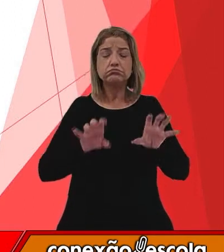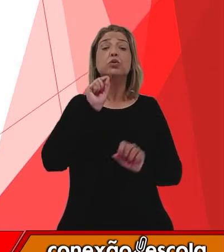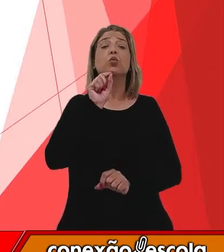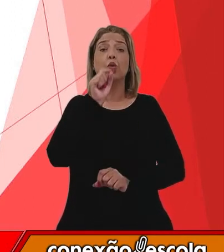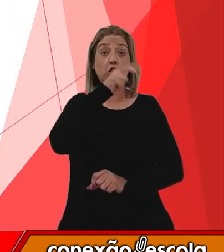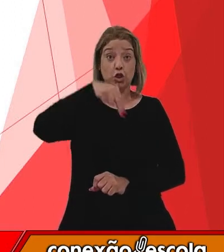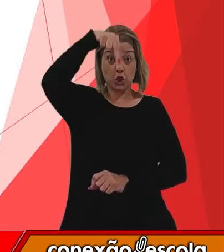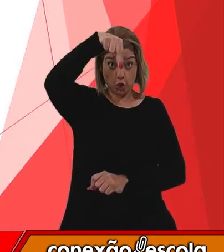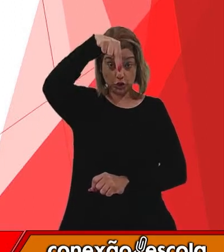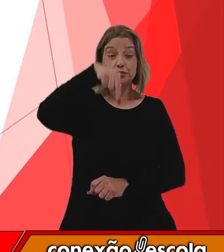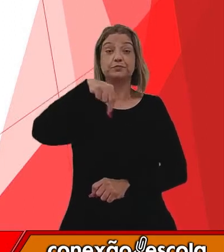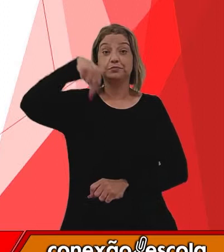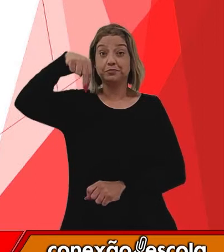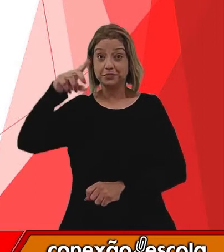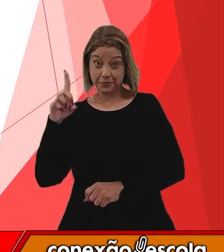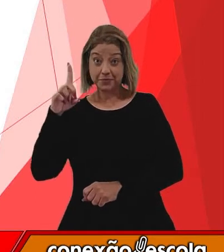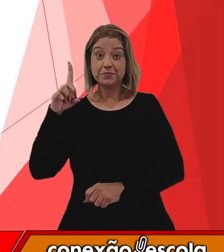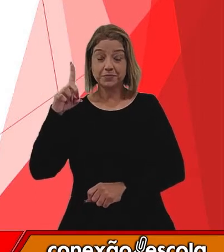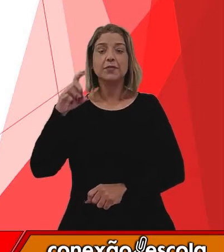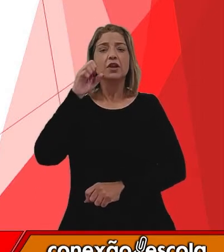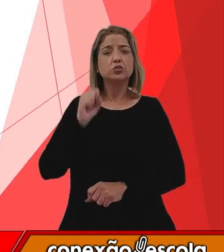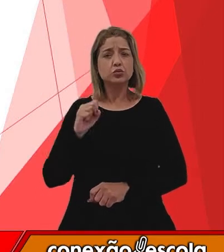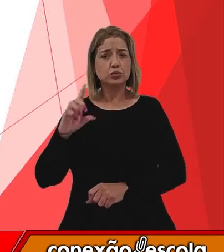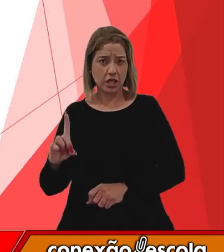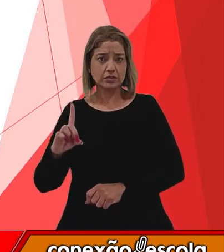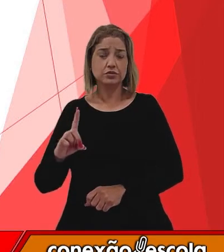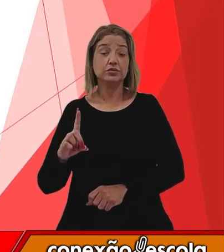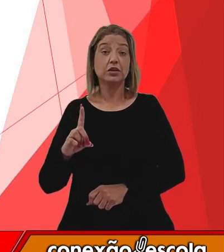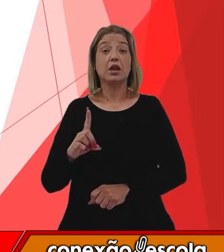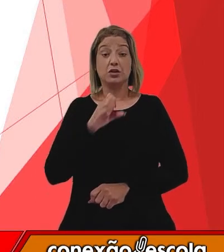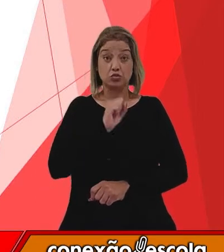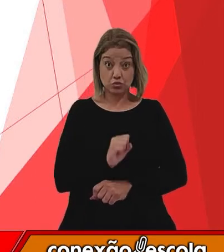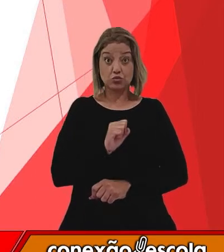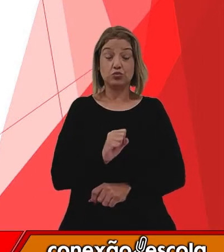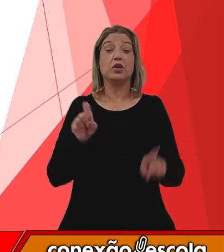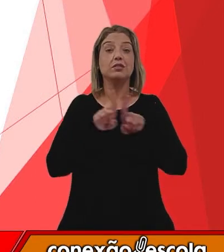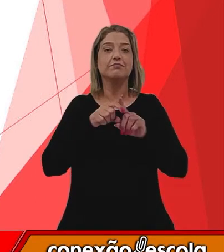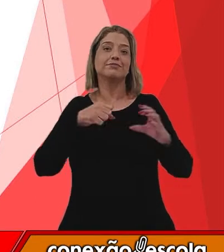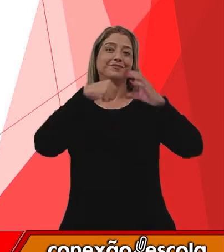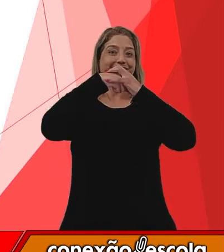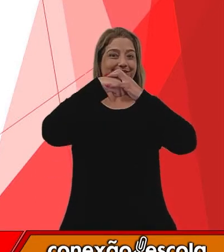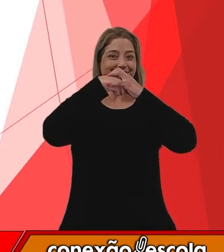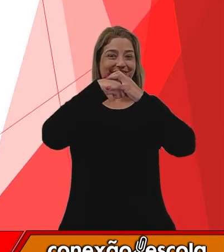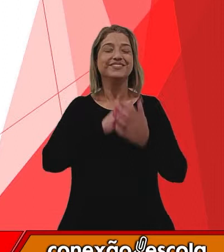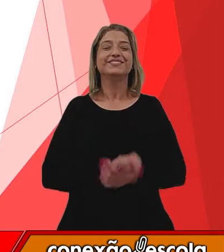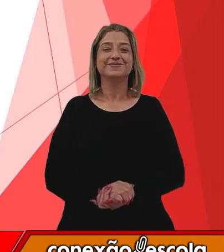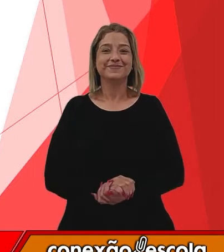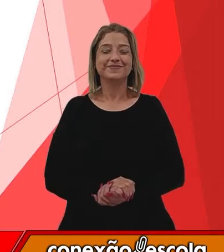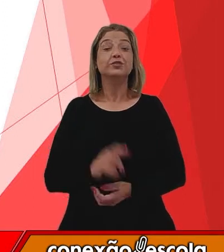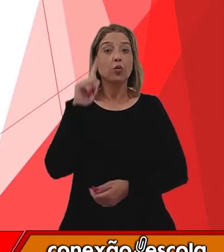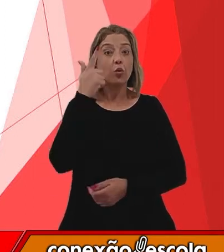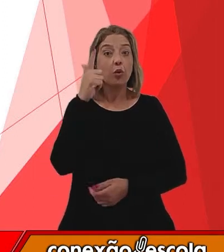elas: região Norte, região Nordeste, região Sudeste, região Sul e região